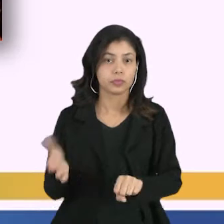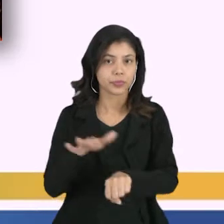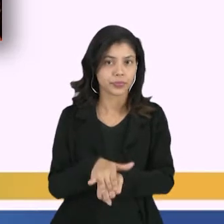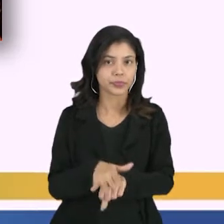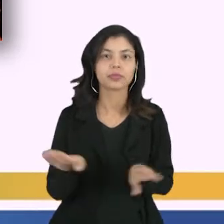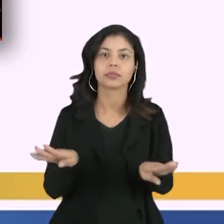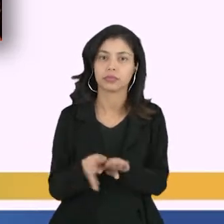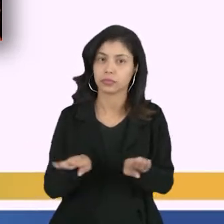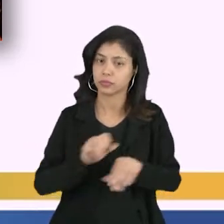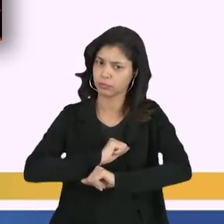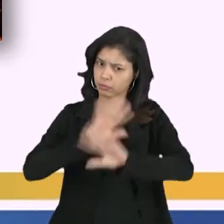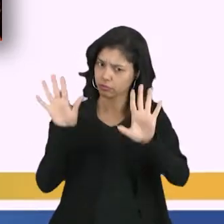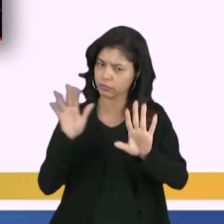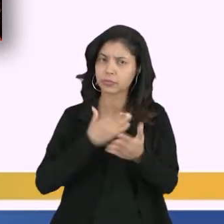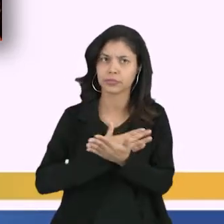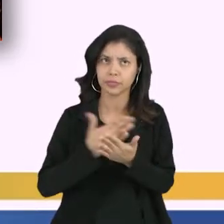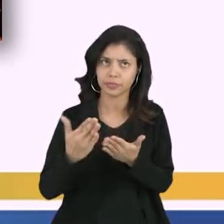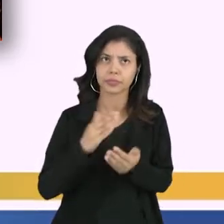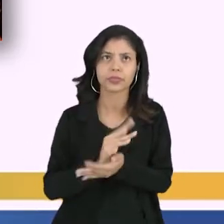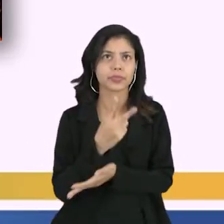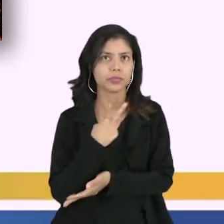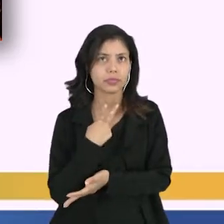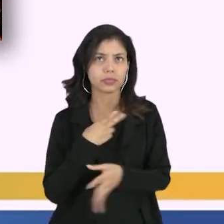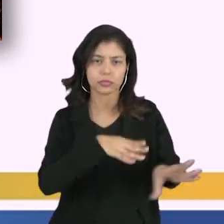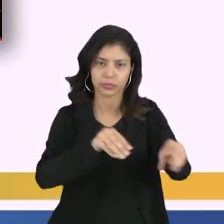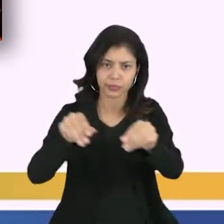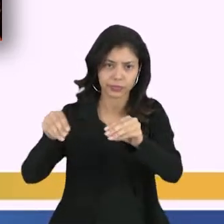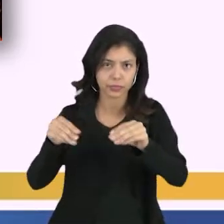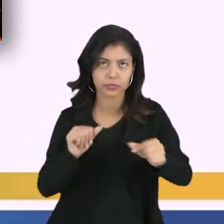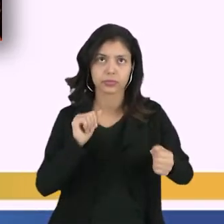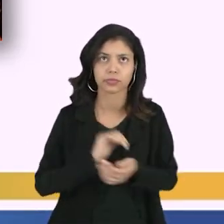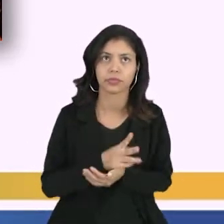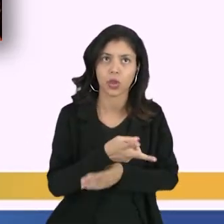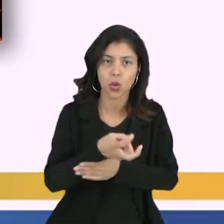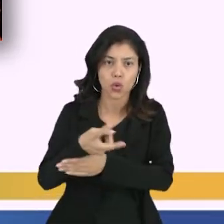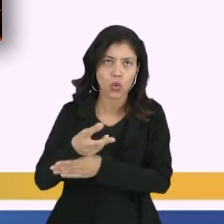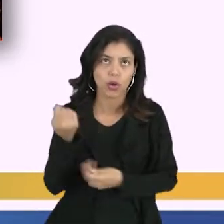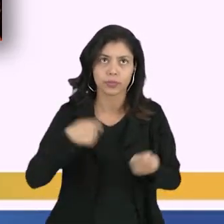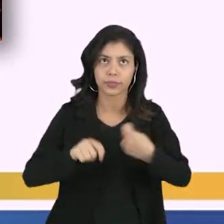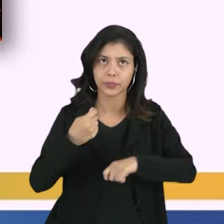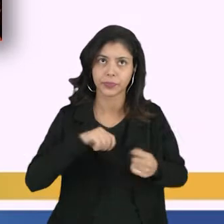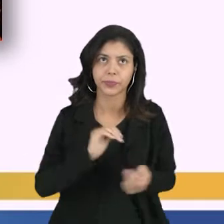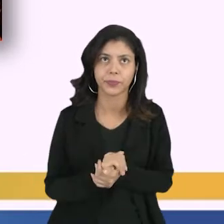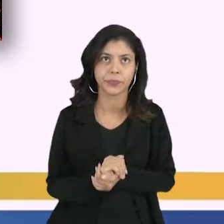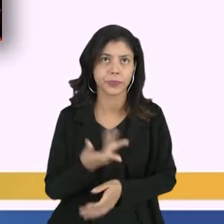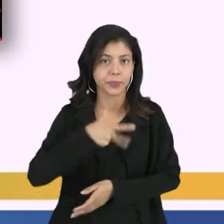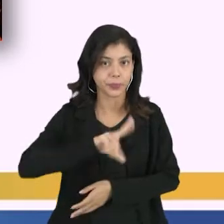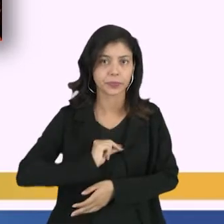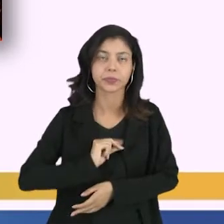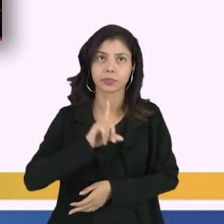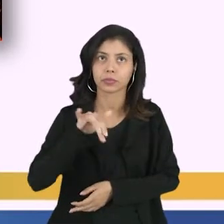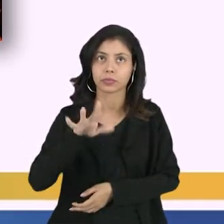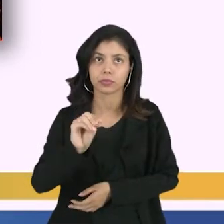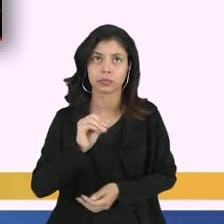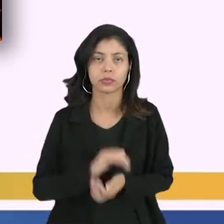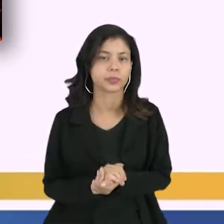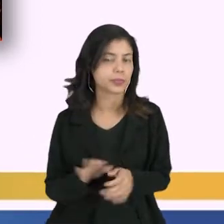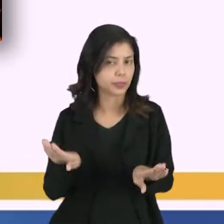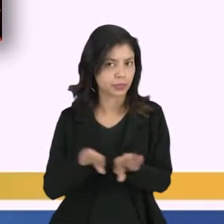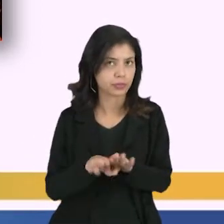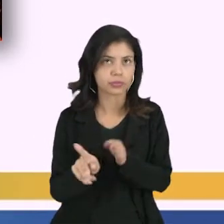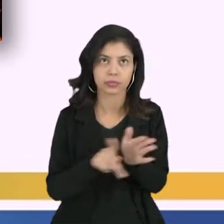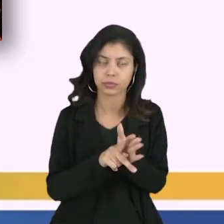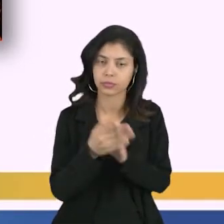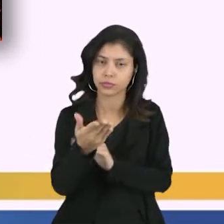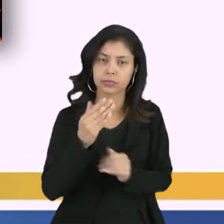Claro que iniciar, né, a ocupação da terra e sua exploração econômica por colonos portugueses, esses colonos, né,